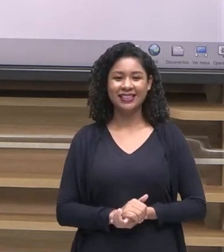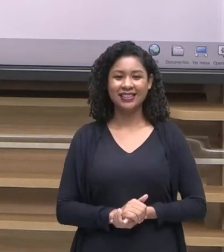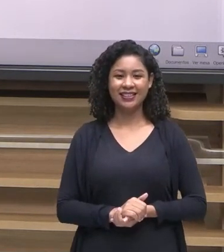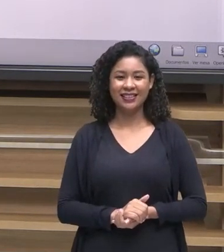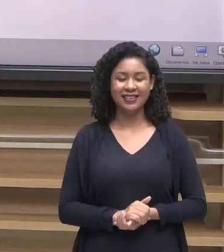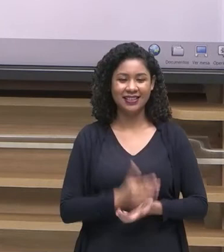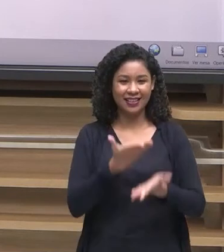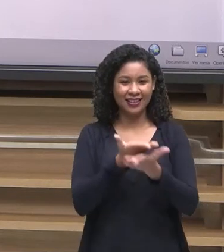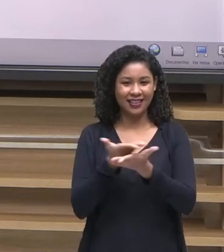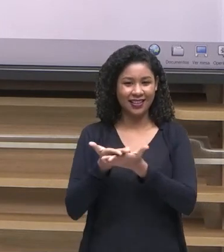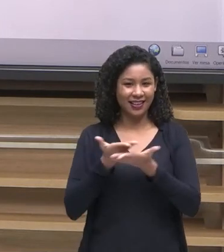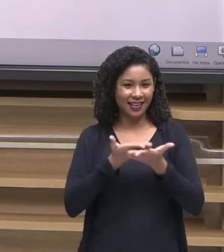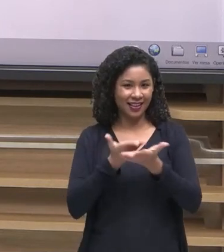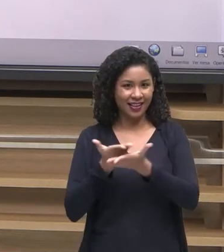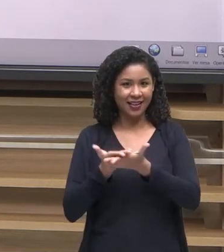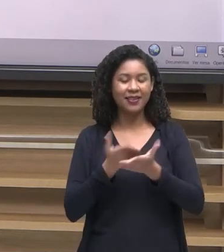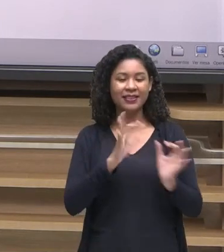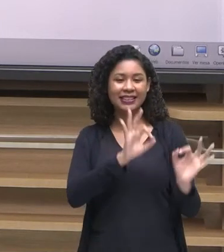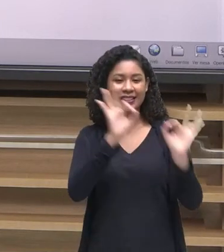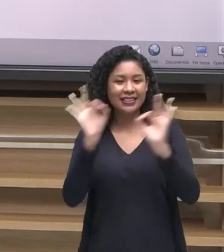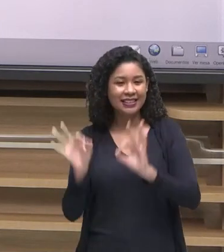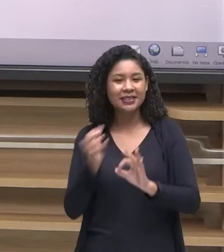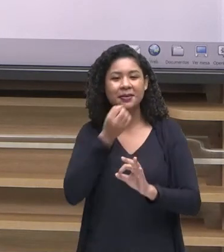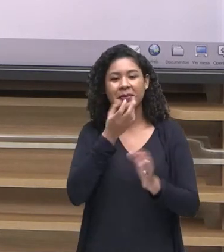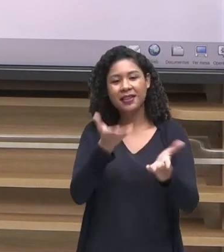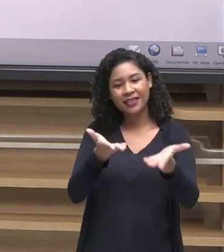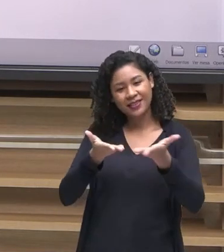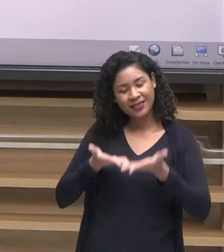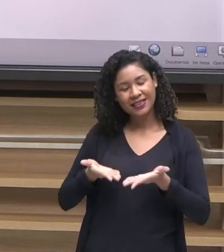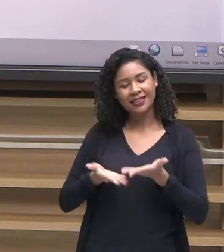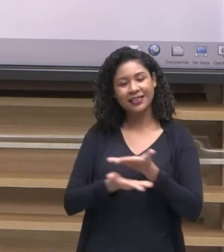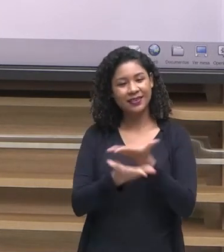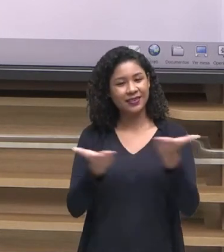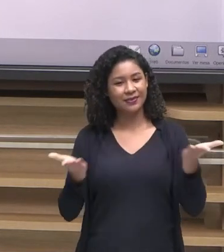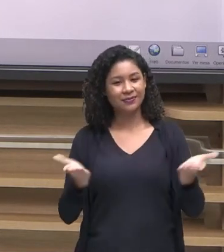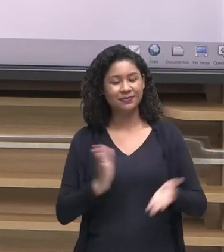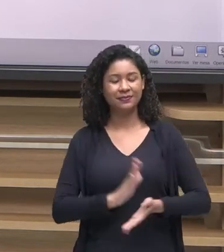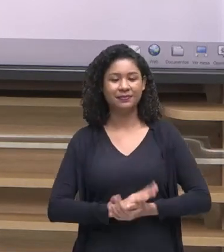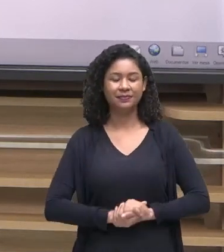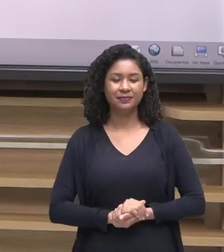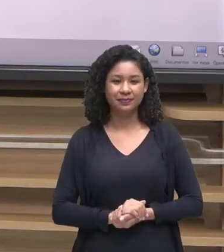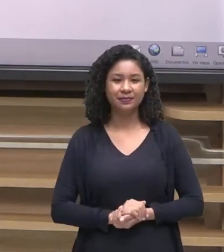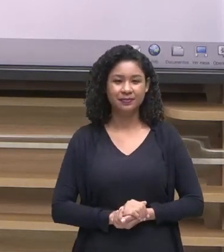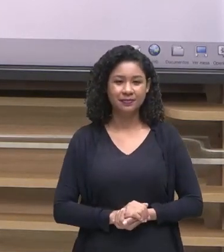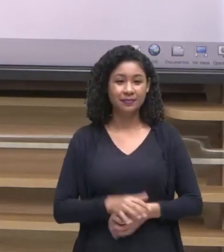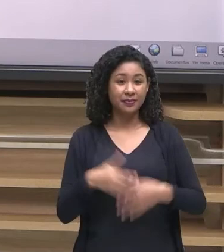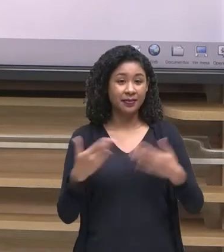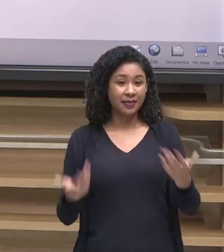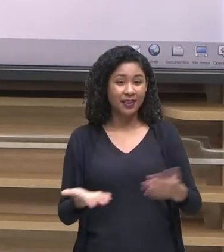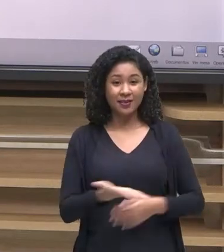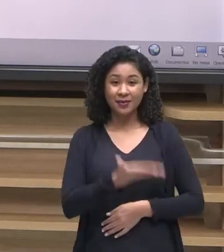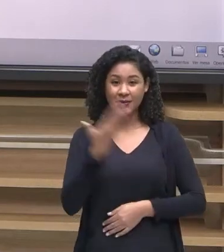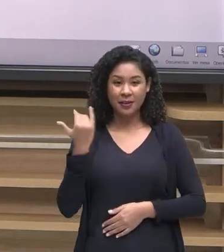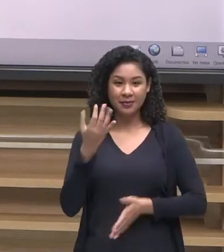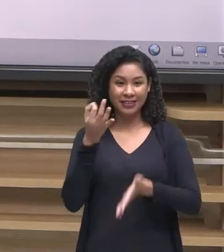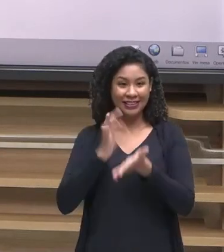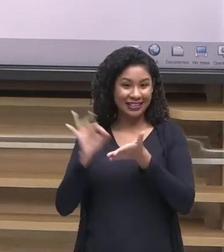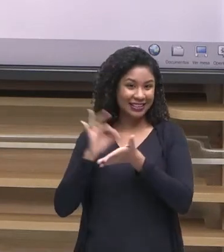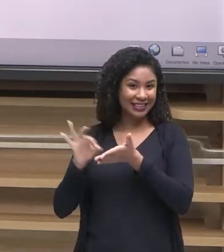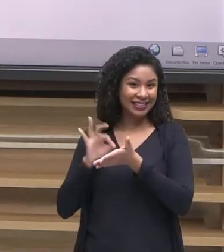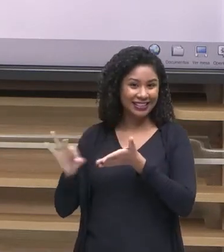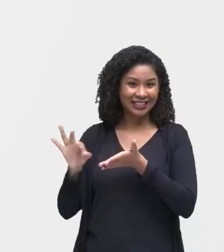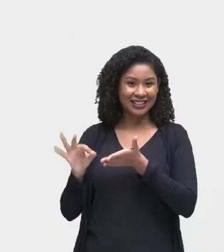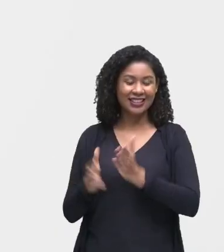nossa aula, então sejam bem-vindos e bem-vindas, né? Bem, vamos então para a resolução das questões de